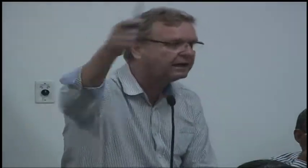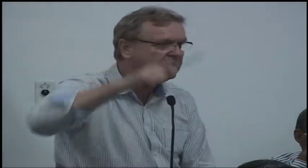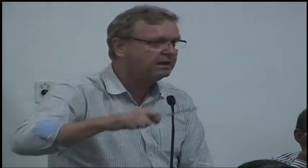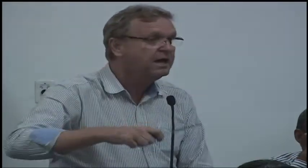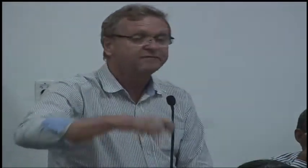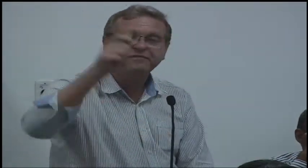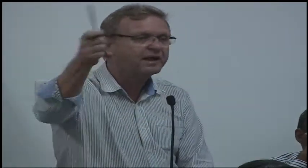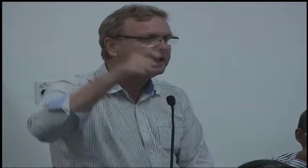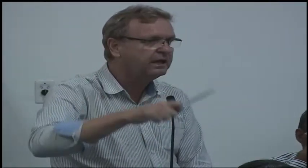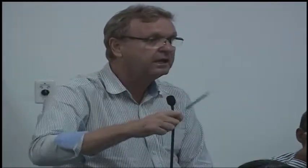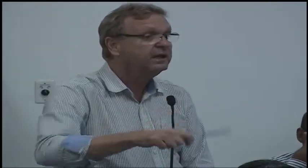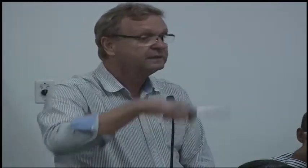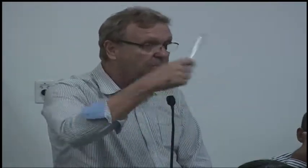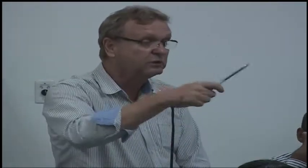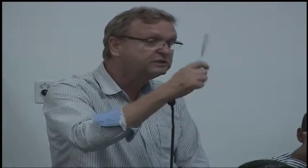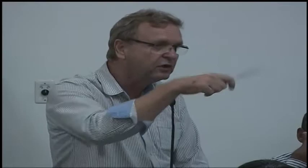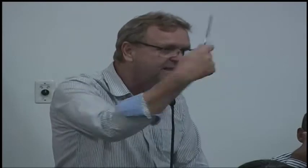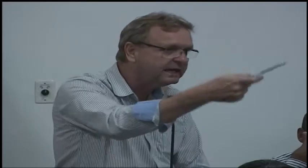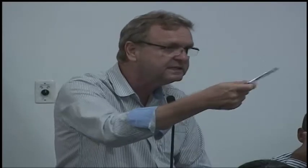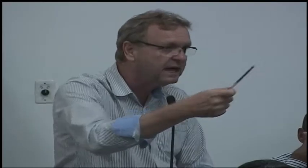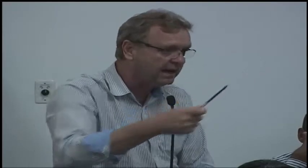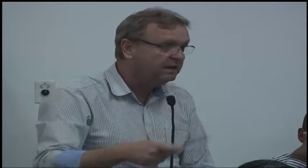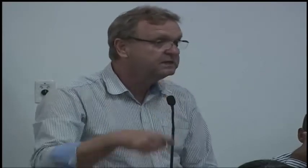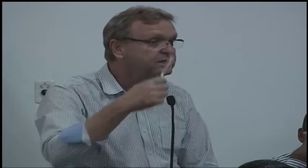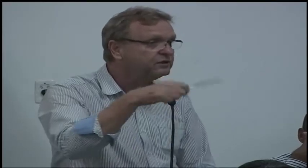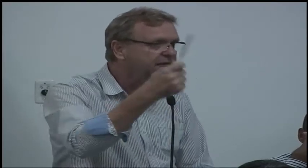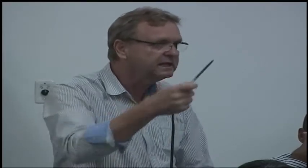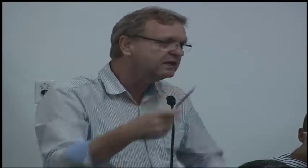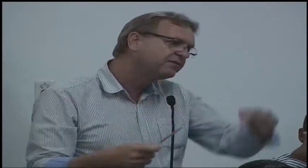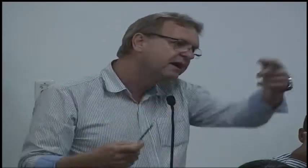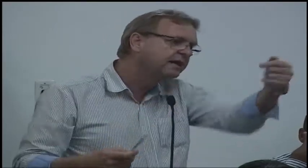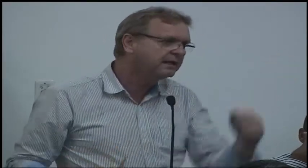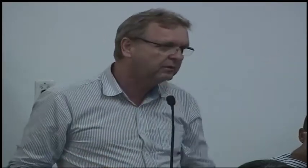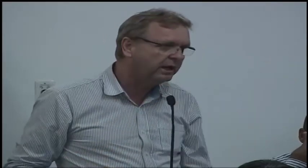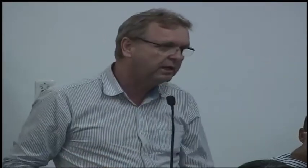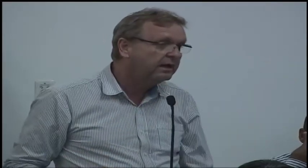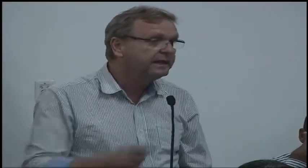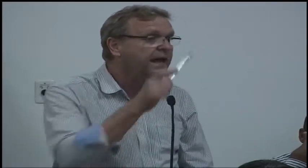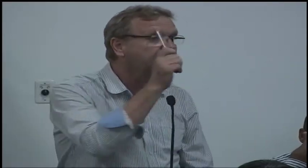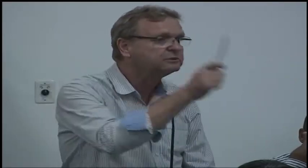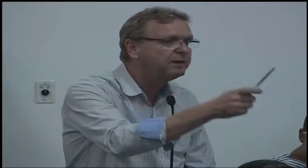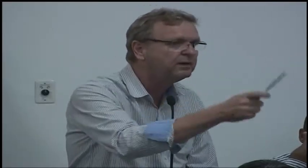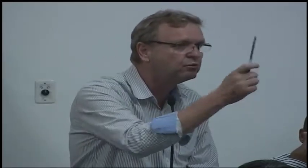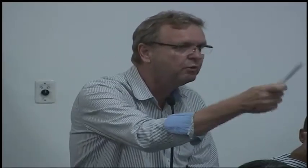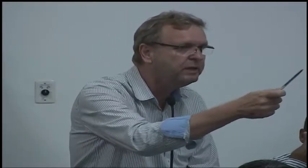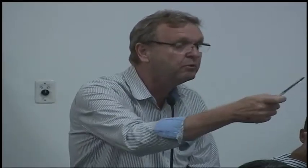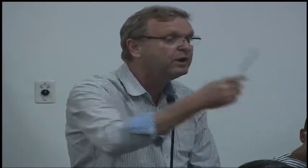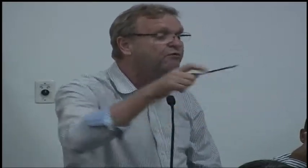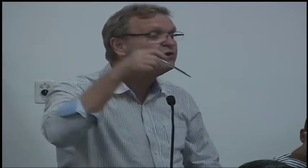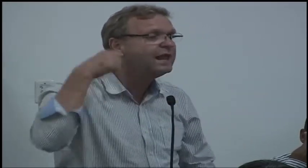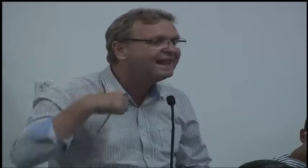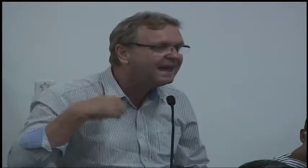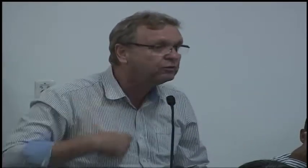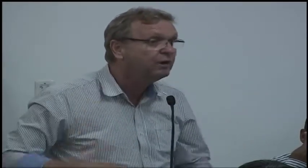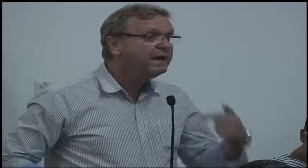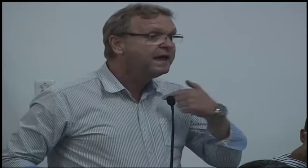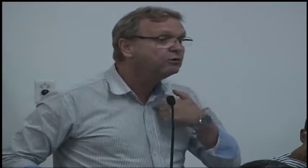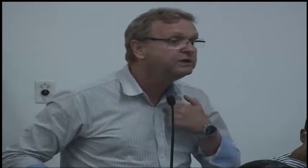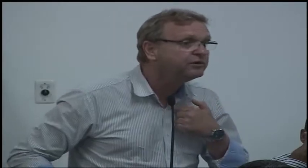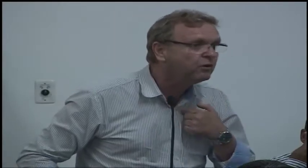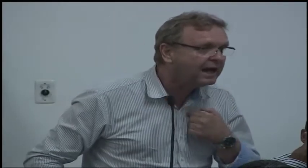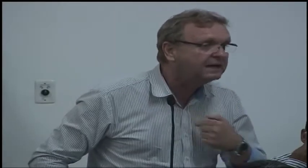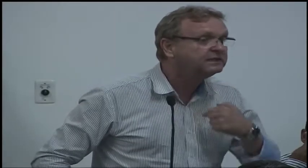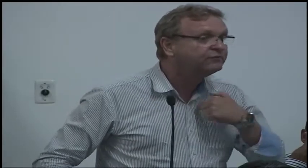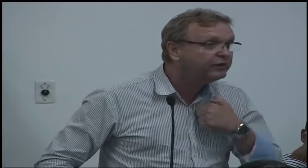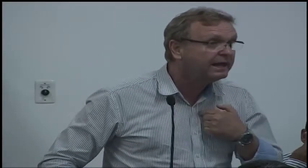falar aqui quem fala que está bom se você quiser se você quiser nos criticando ainda tenha respeito comigo que eu fui eleito eu